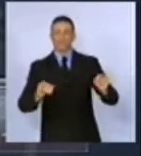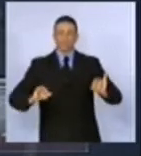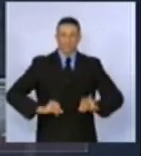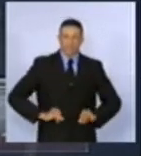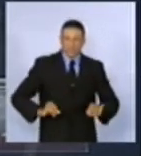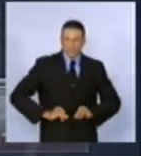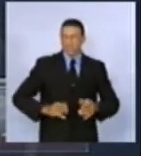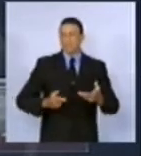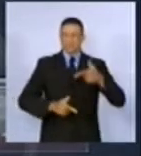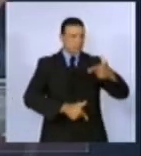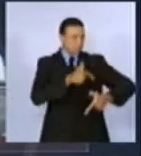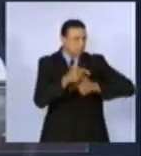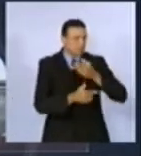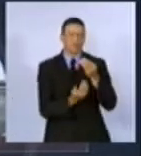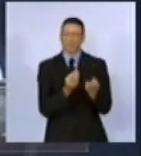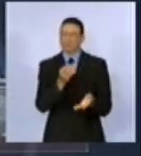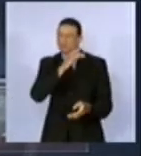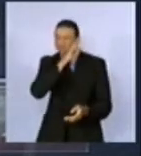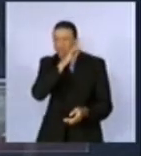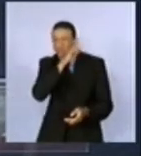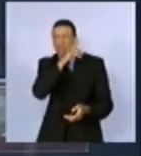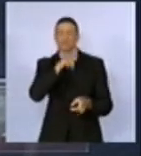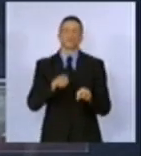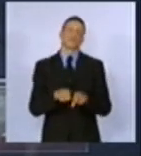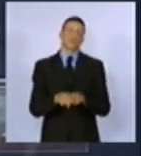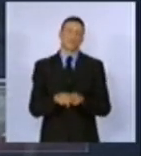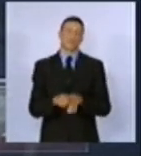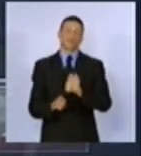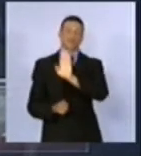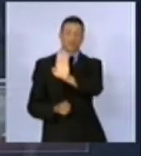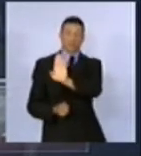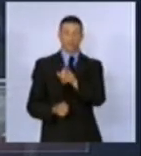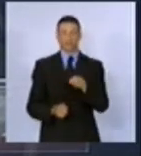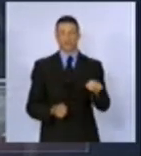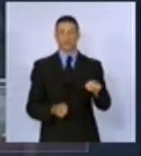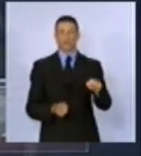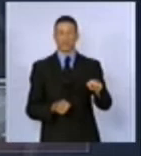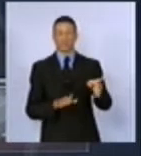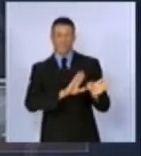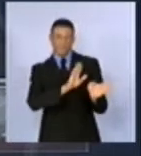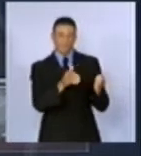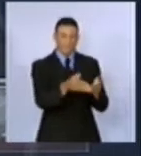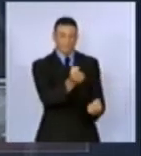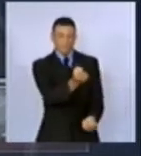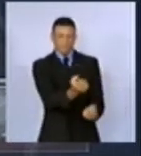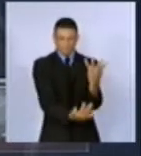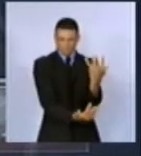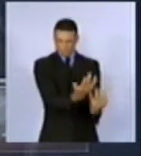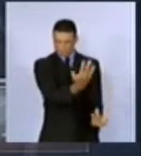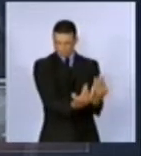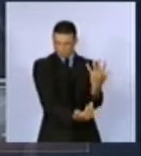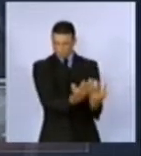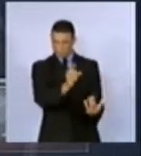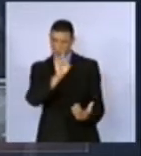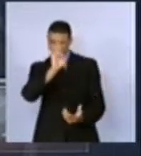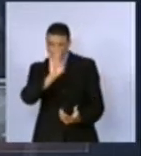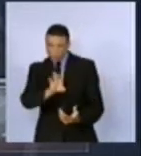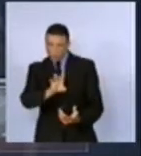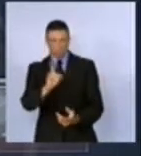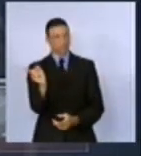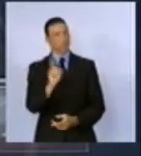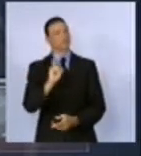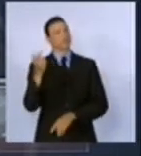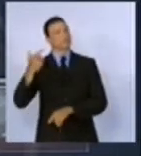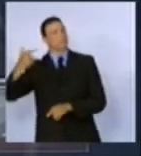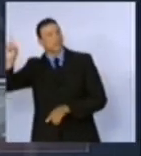de trabalho eu quero desenvolvidas dentre as quais destaca-se não apenas os problemas decorrentes da queima da Palha da cana como foi citado por alguns aqui mas